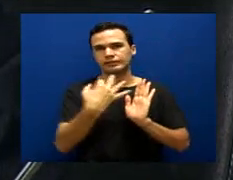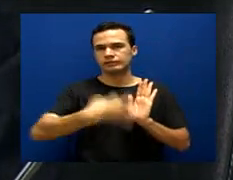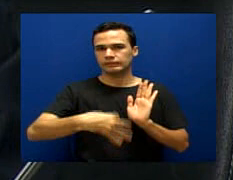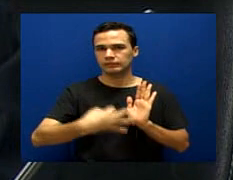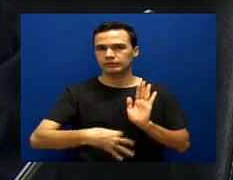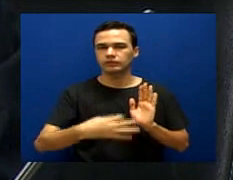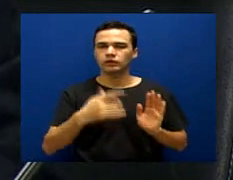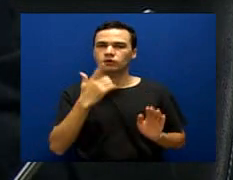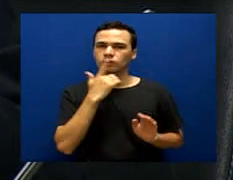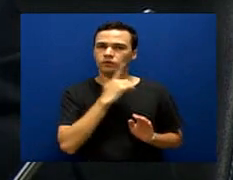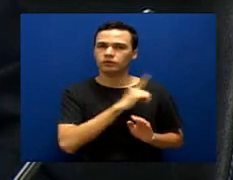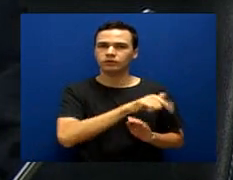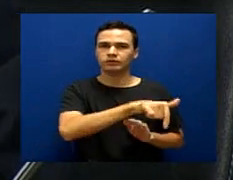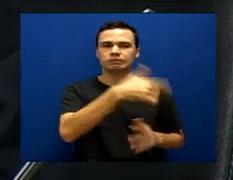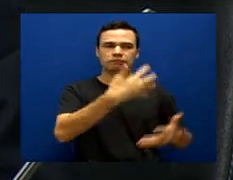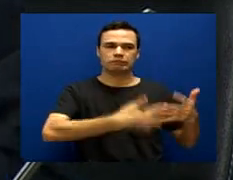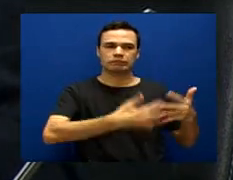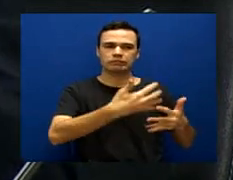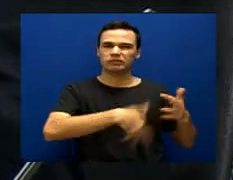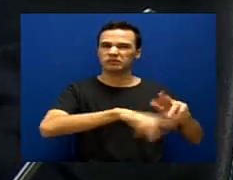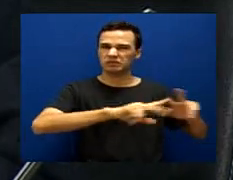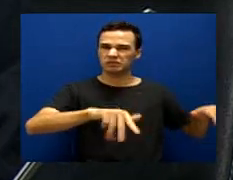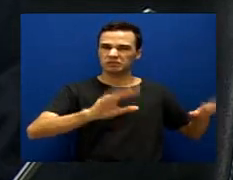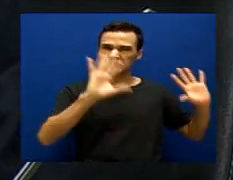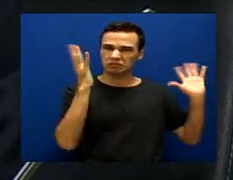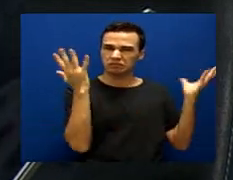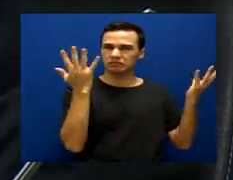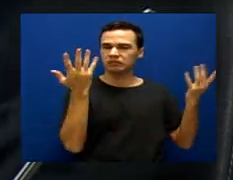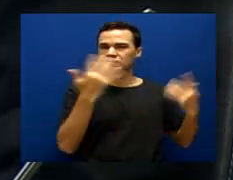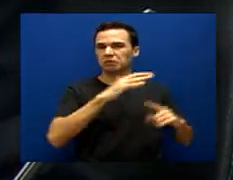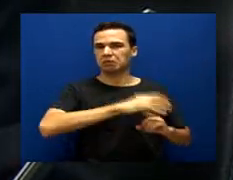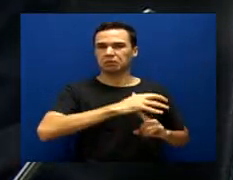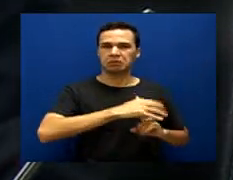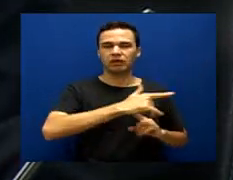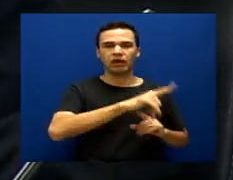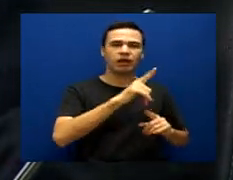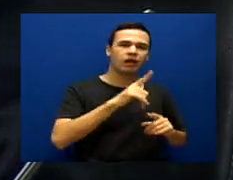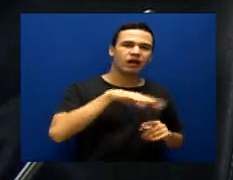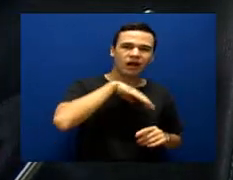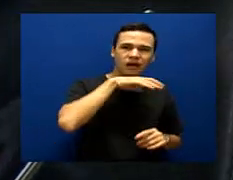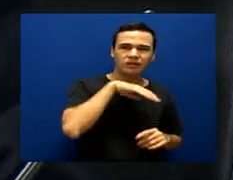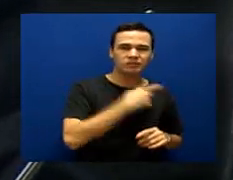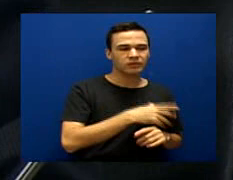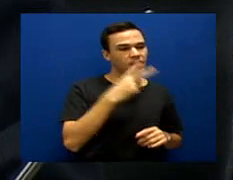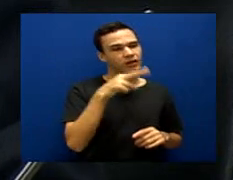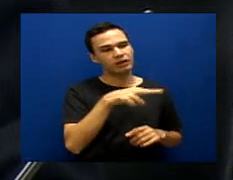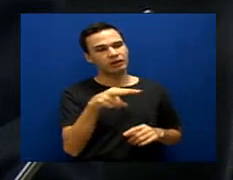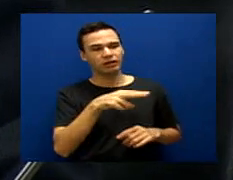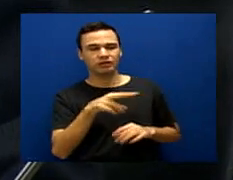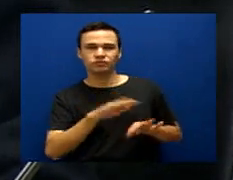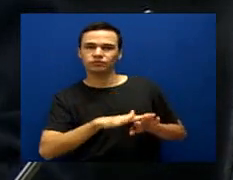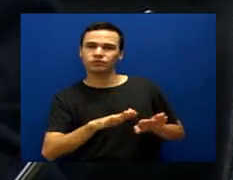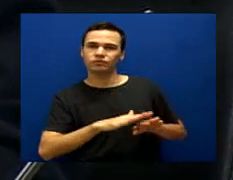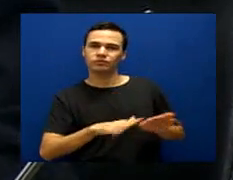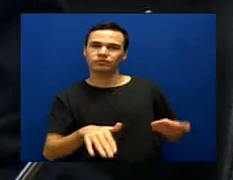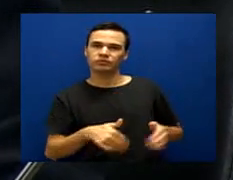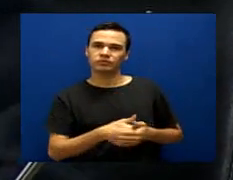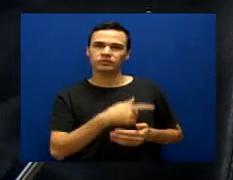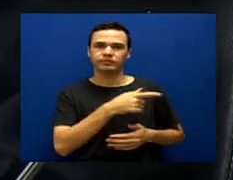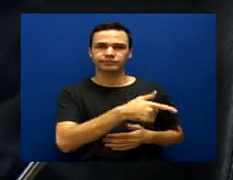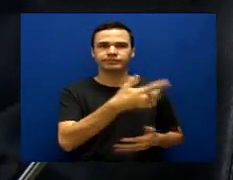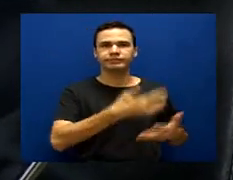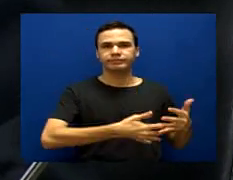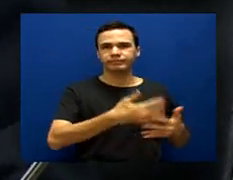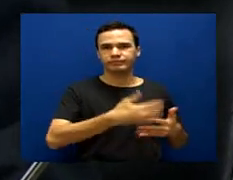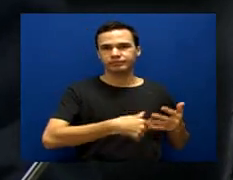quem peça feiras desse tipo que não colaboram nada com relação à questão da causa animal e é uma exploração